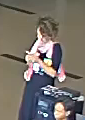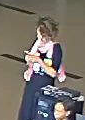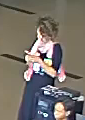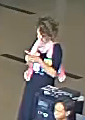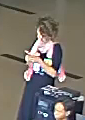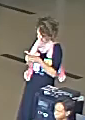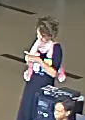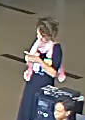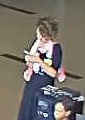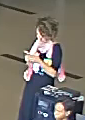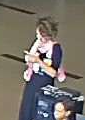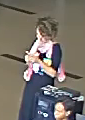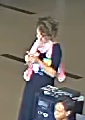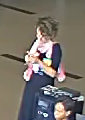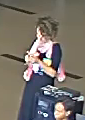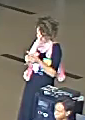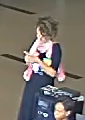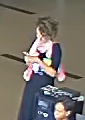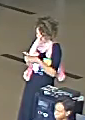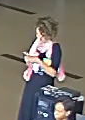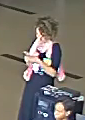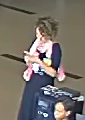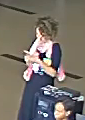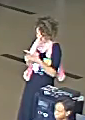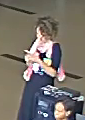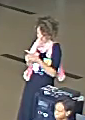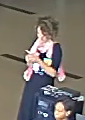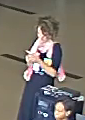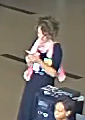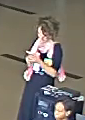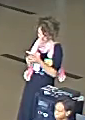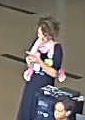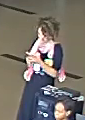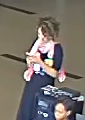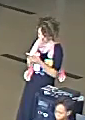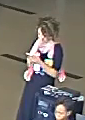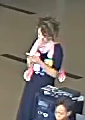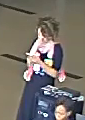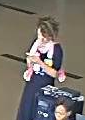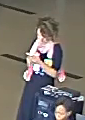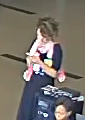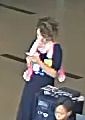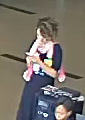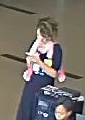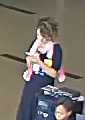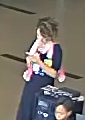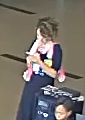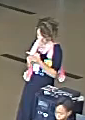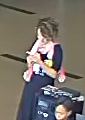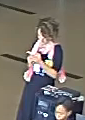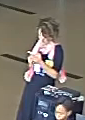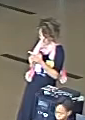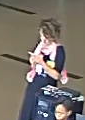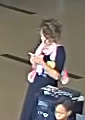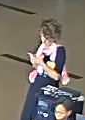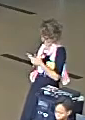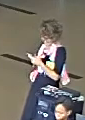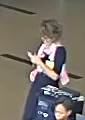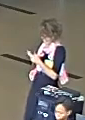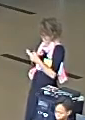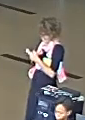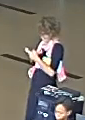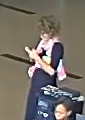deficiência Caso seja cumprido três vezes que o contrato seja rescindido nós tivemos na semana passada aqui uma audiência